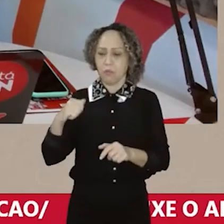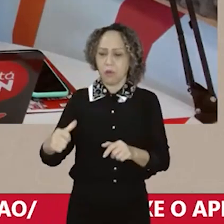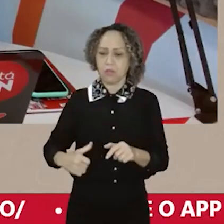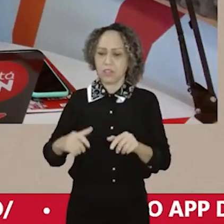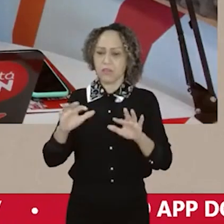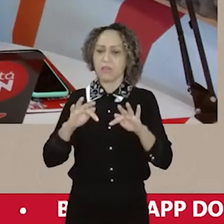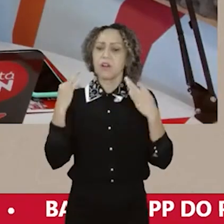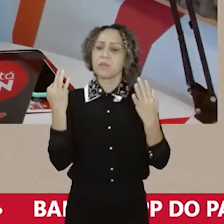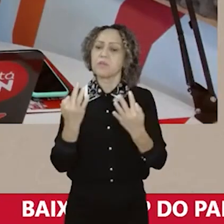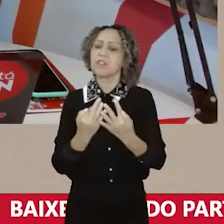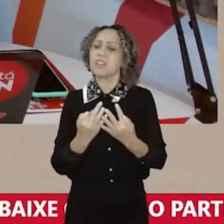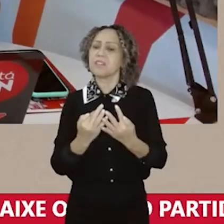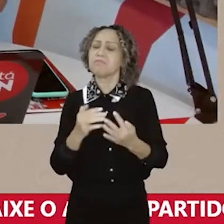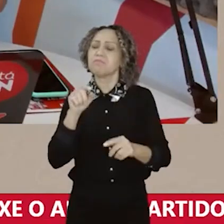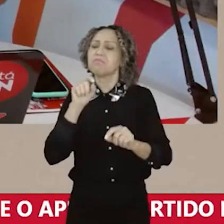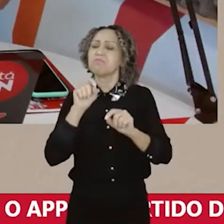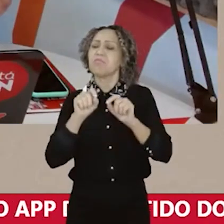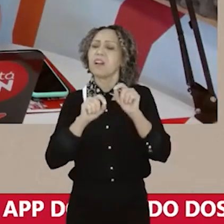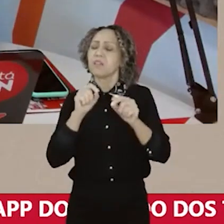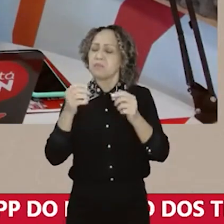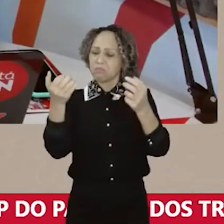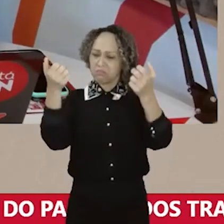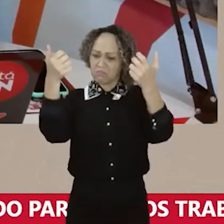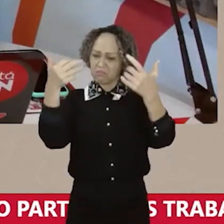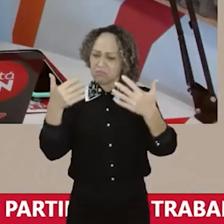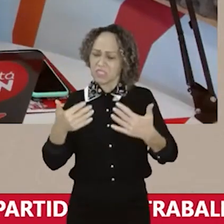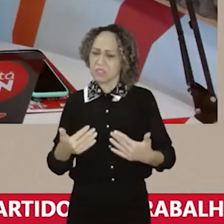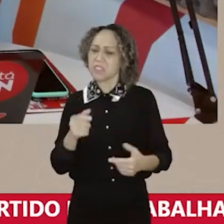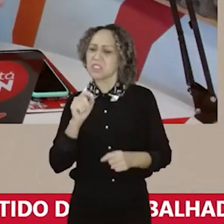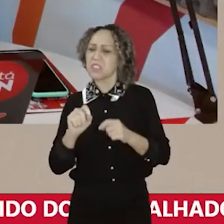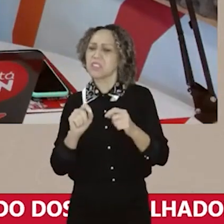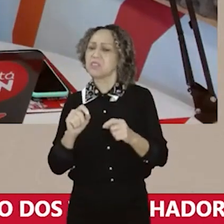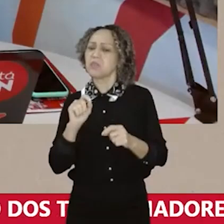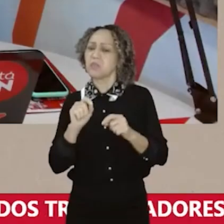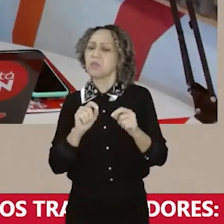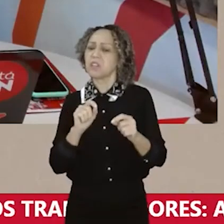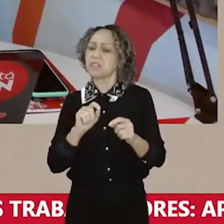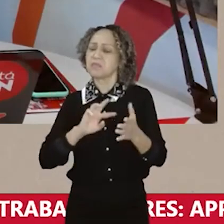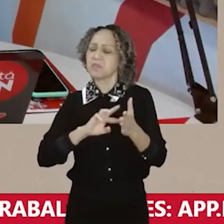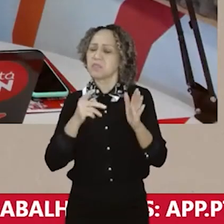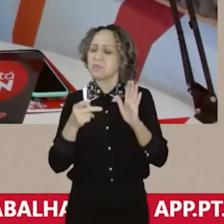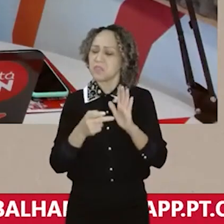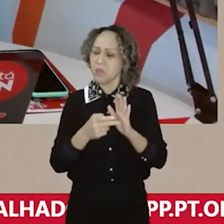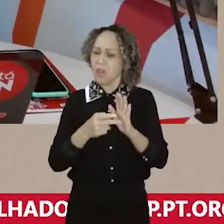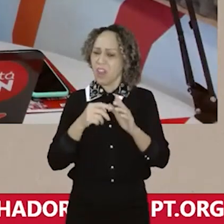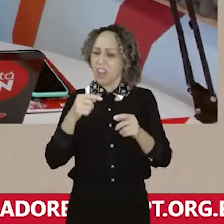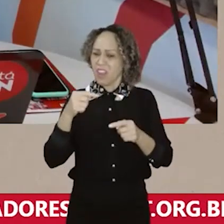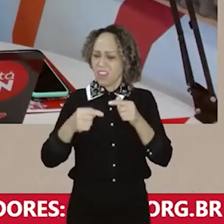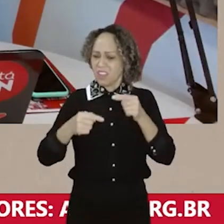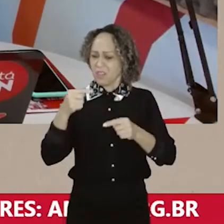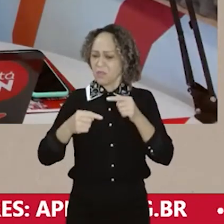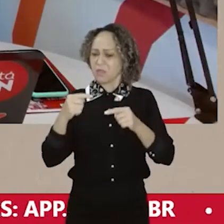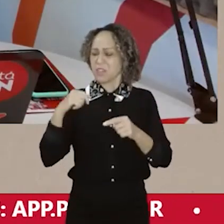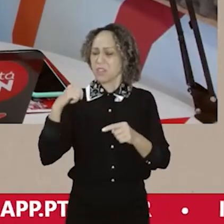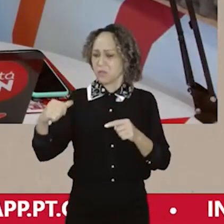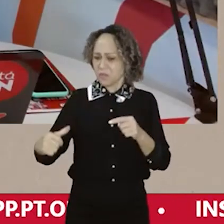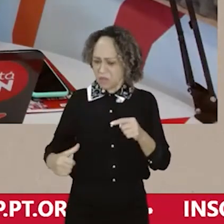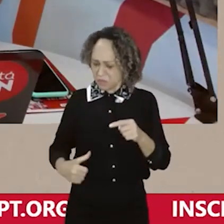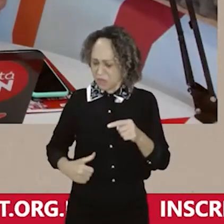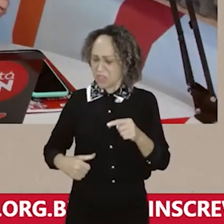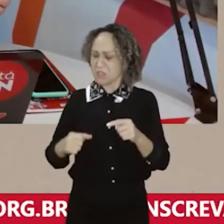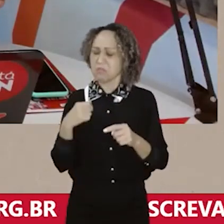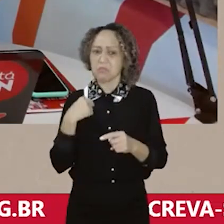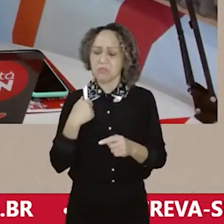que representou esse programa, essa política pública tão importante, de impacto tão forte, na busca por equidade no